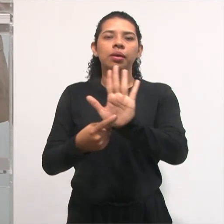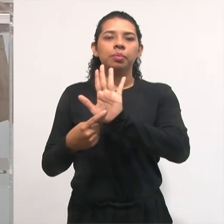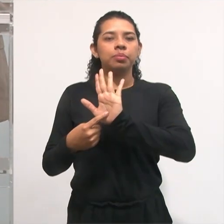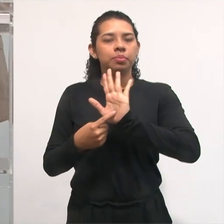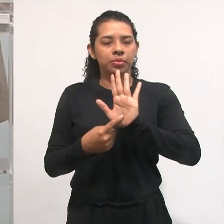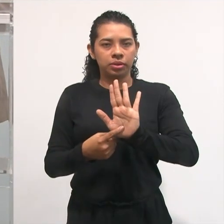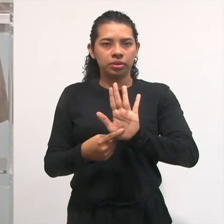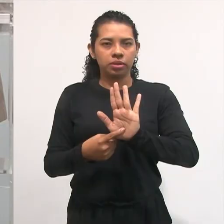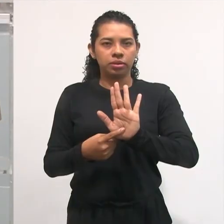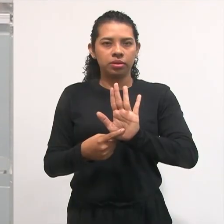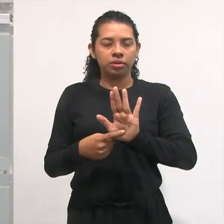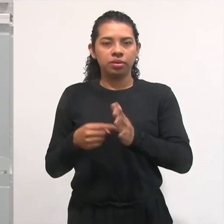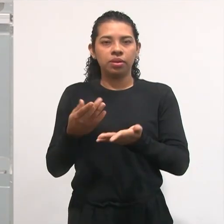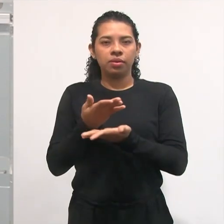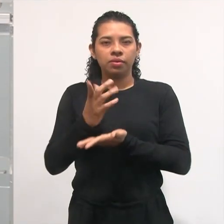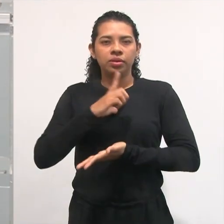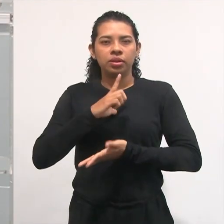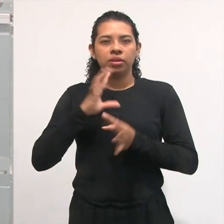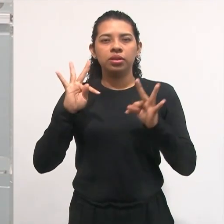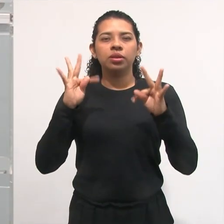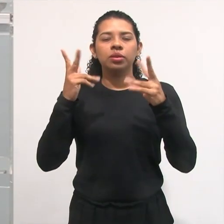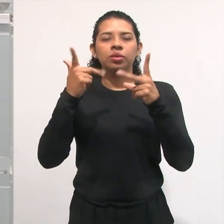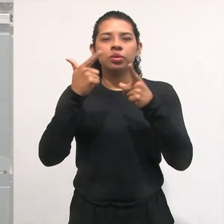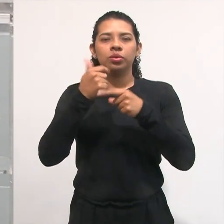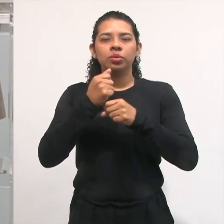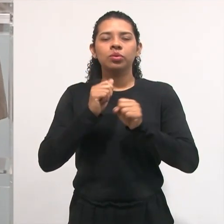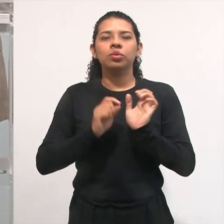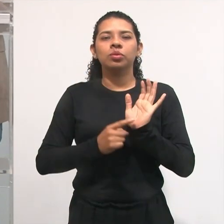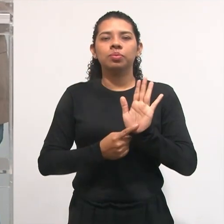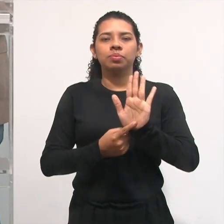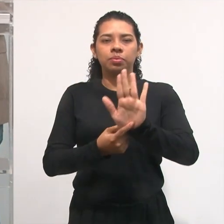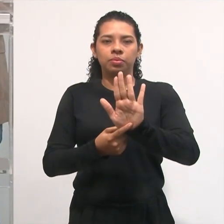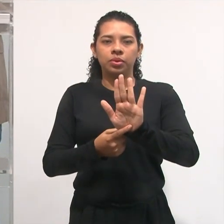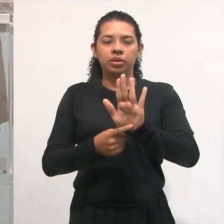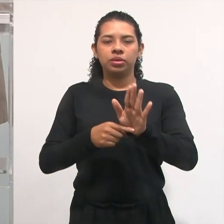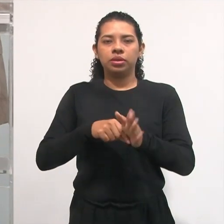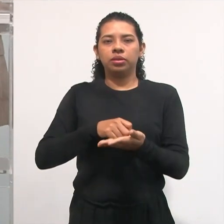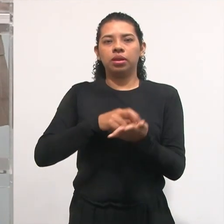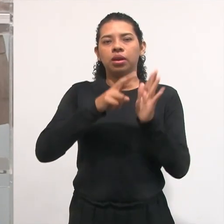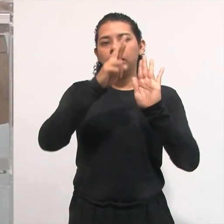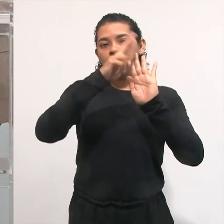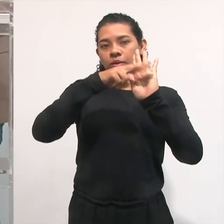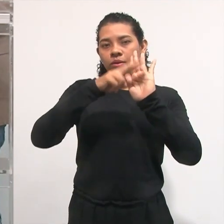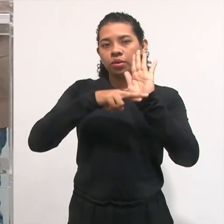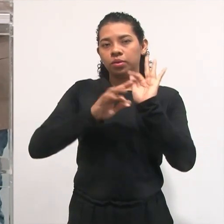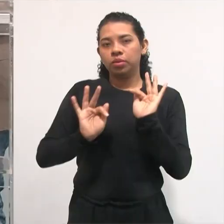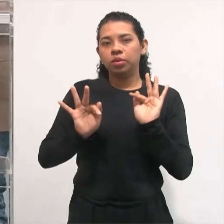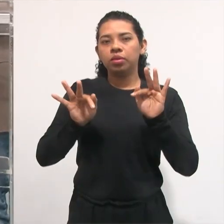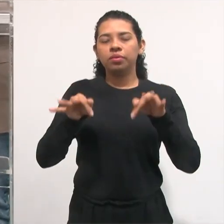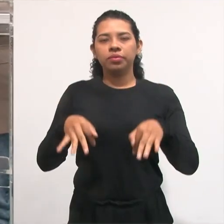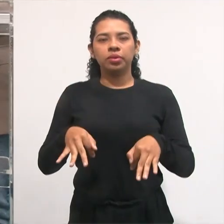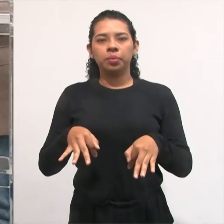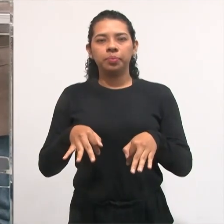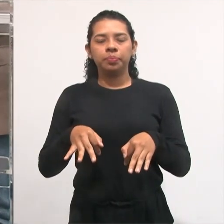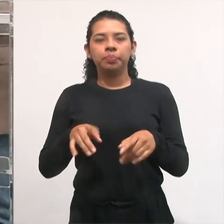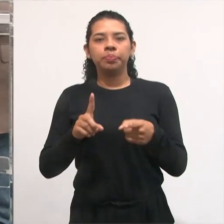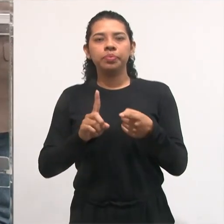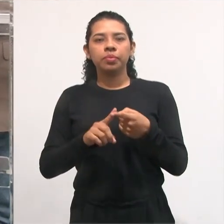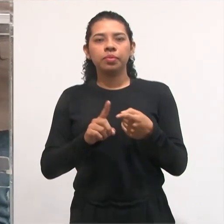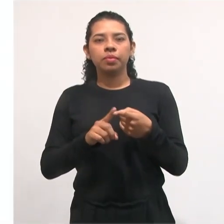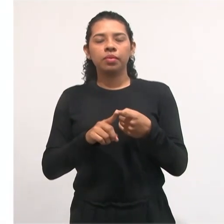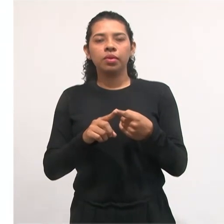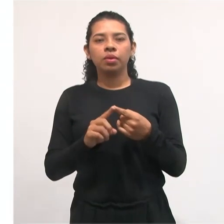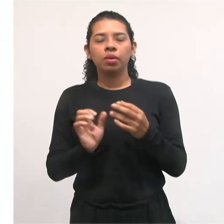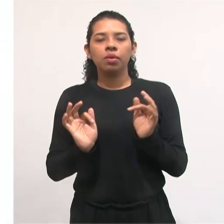sua representação e você ter esses dados apresentados no relatório final. Beleza? E assim a gente vai encerrando a